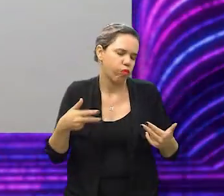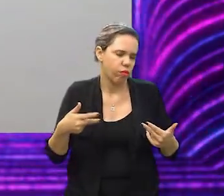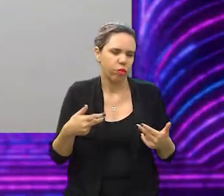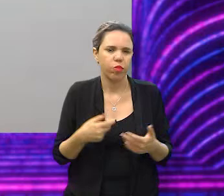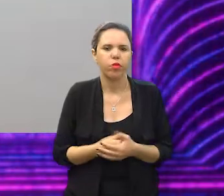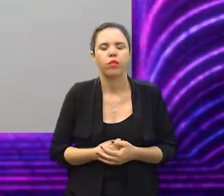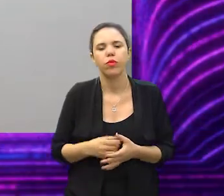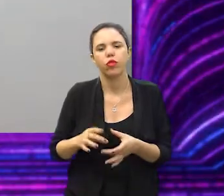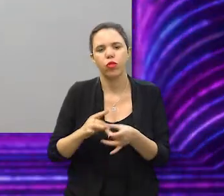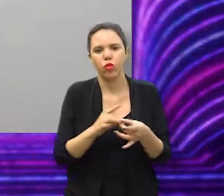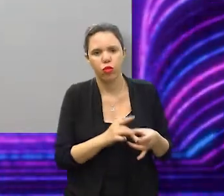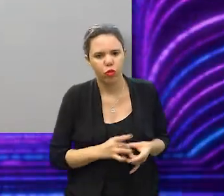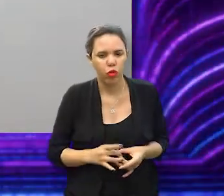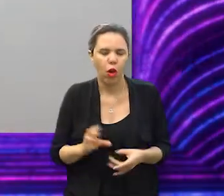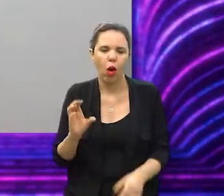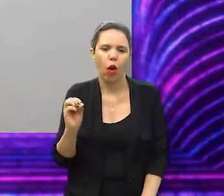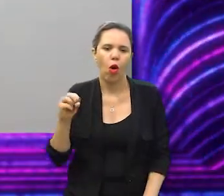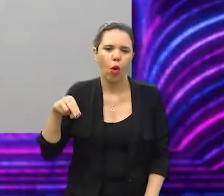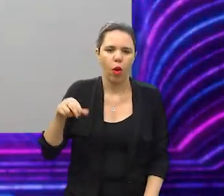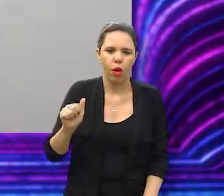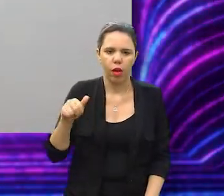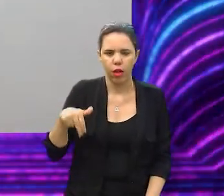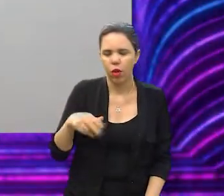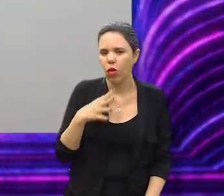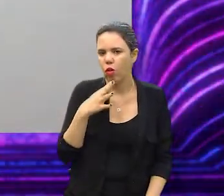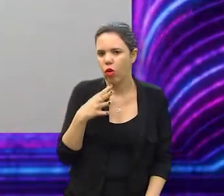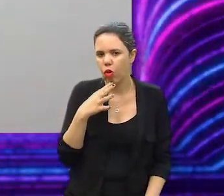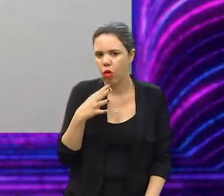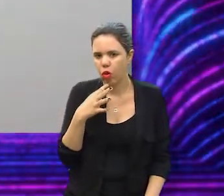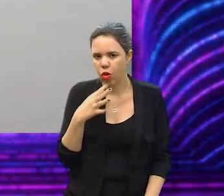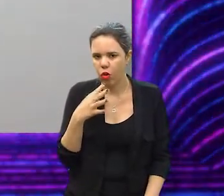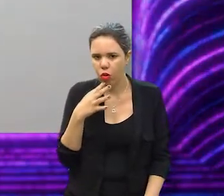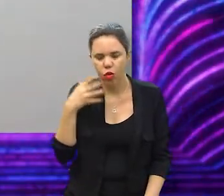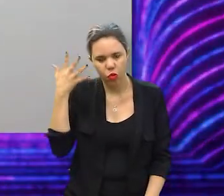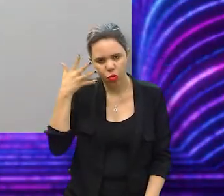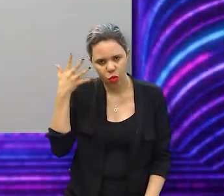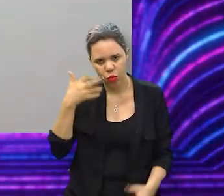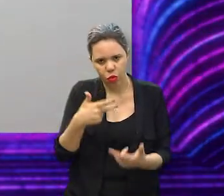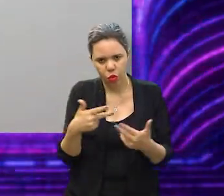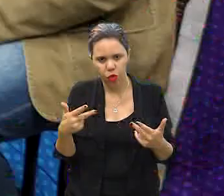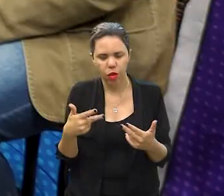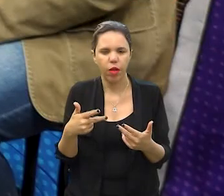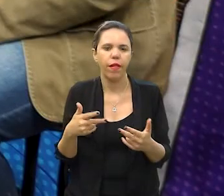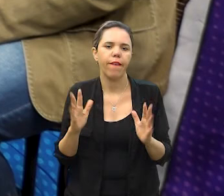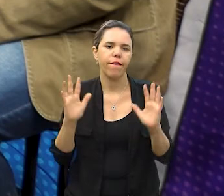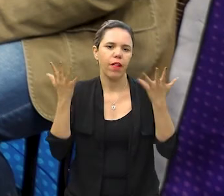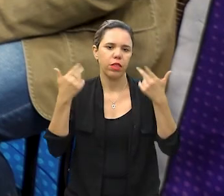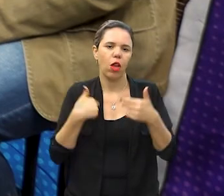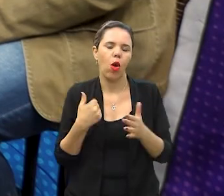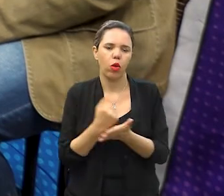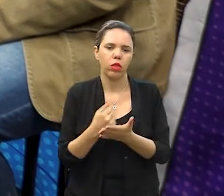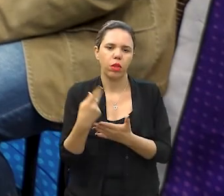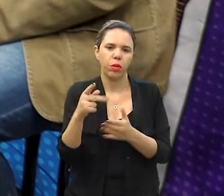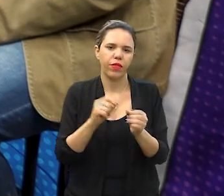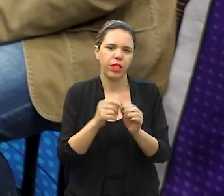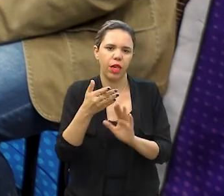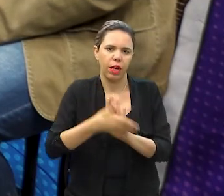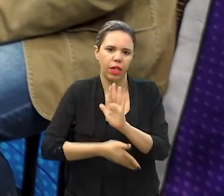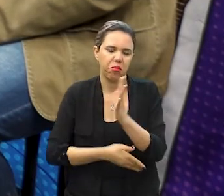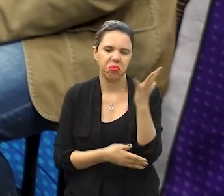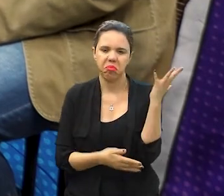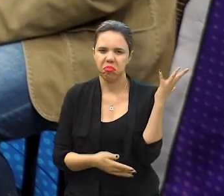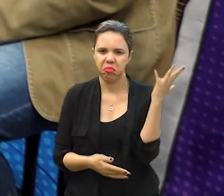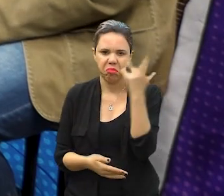é a parceira do Conan, e eu o conheci na Comic Con Experience e contratei ele para fazer a capa, né? A capa tá